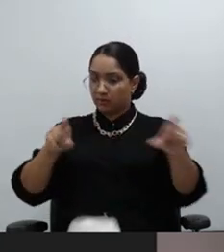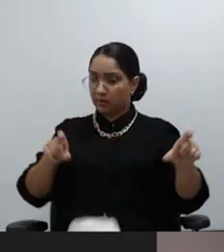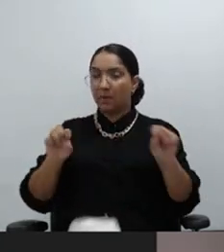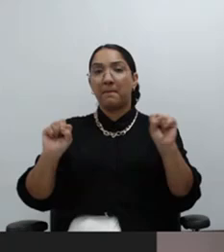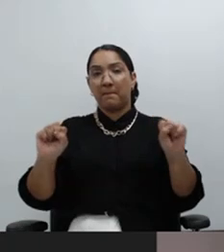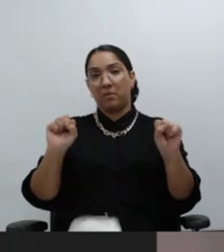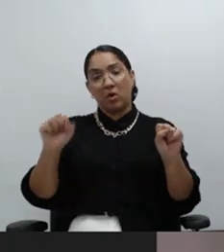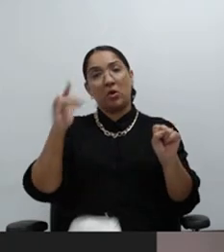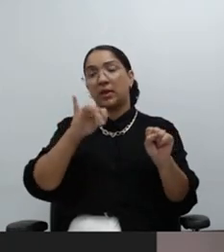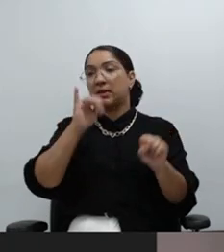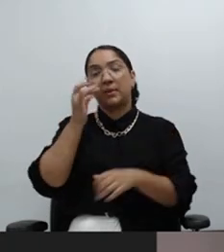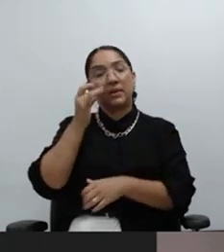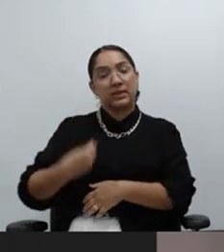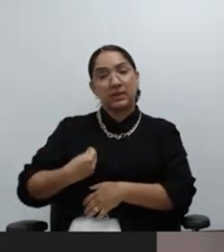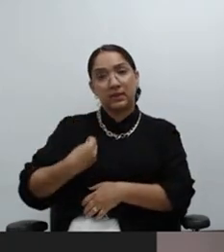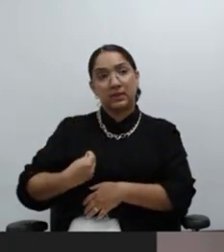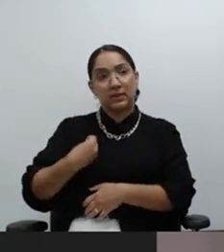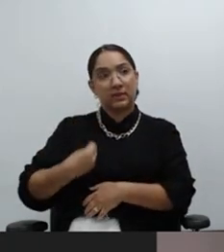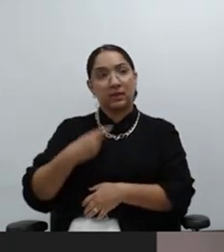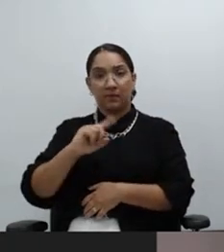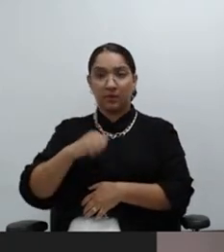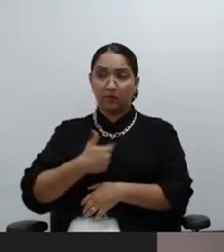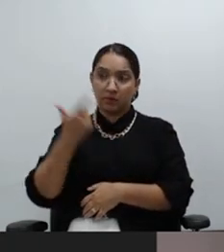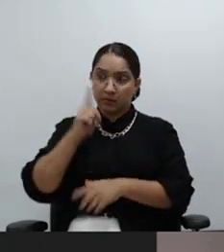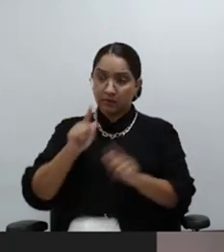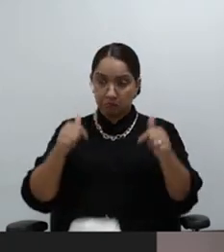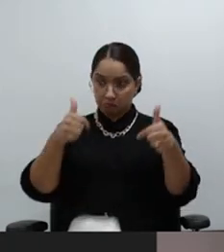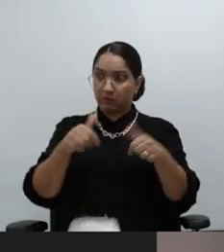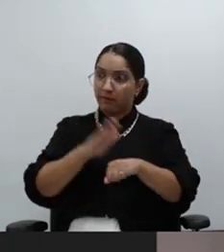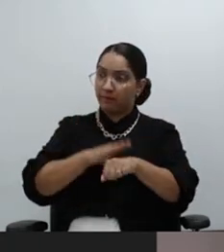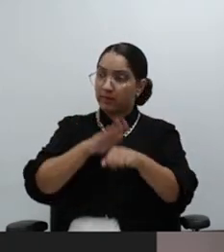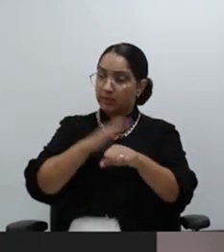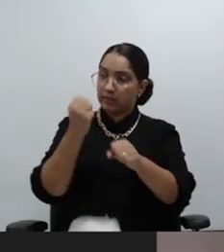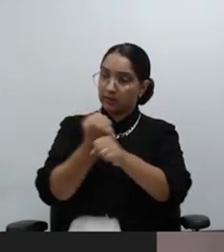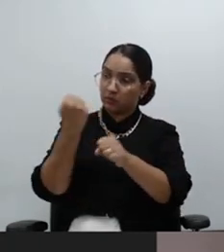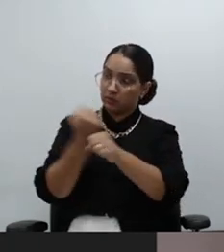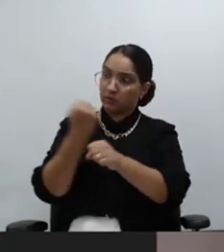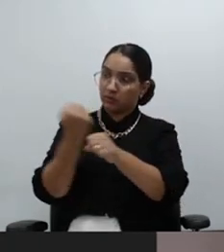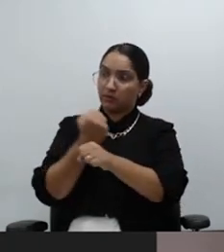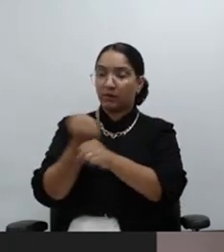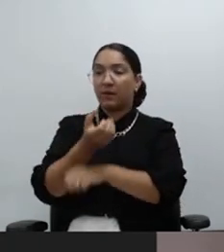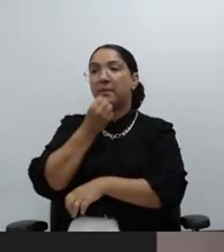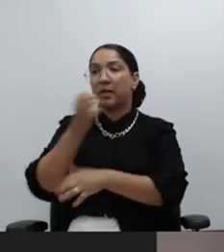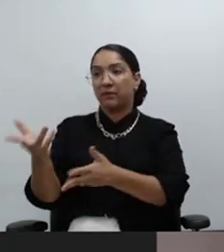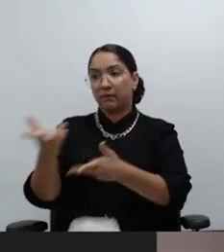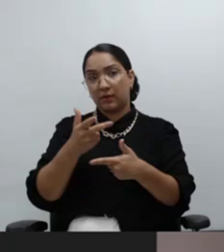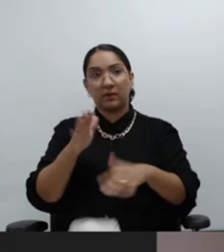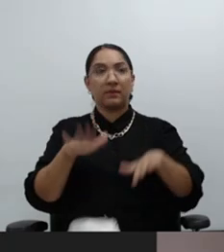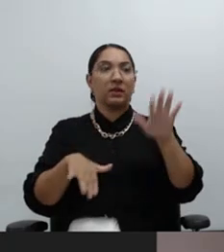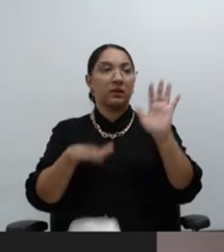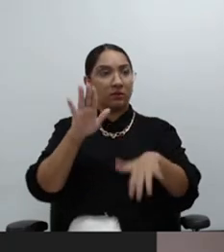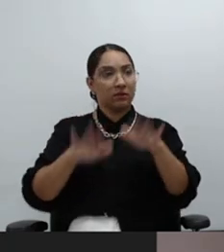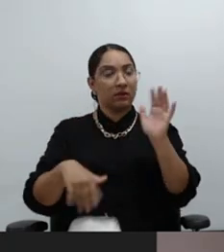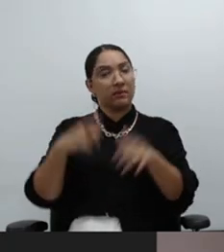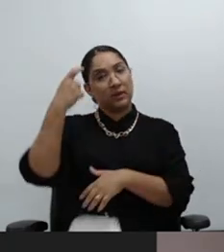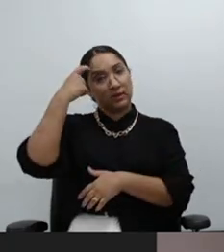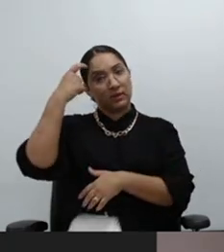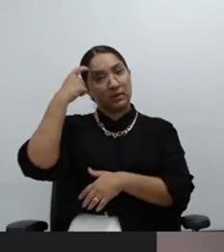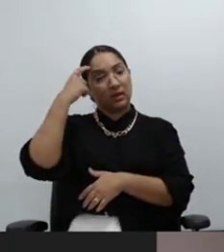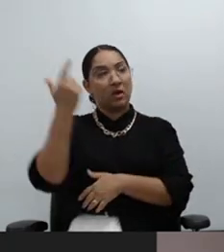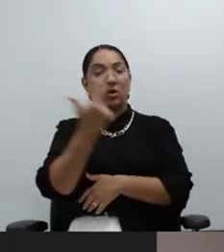maneira presencial, para que a gente possa realizar as obras, o que eu acho que é sempre muito bem-vindo, mas talvez a gente precise pensar numa